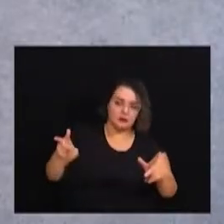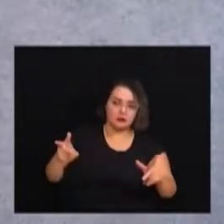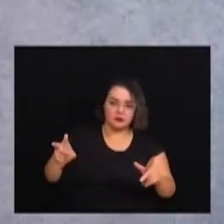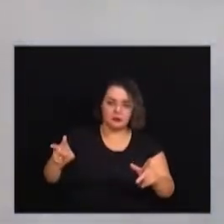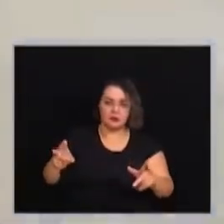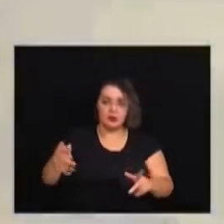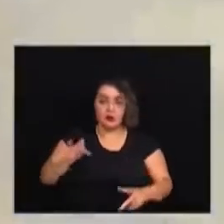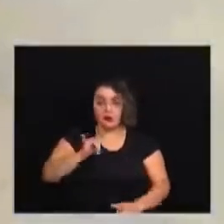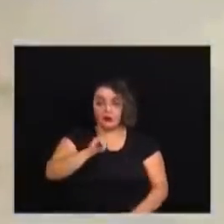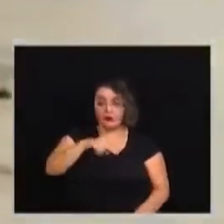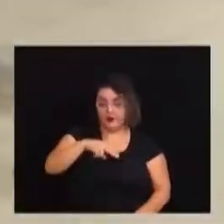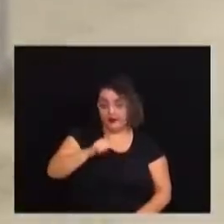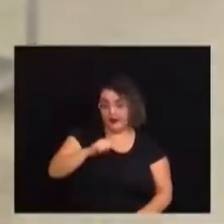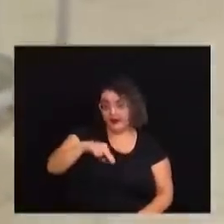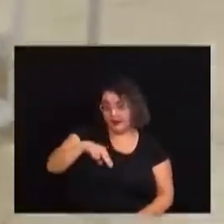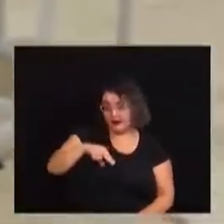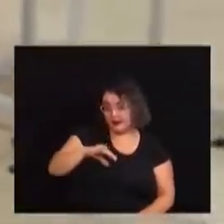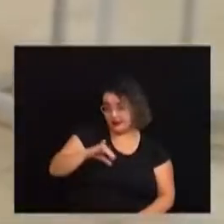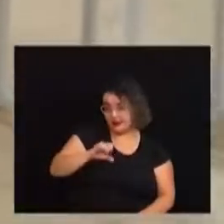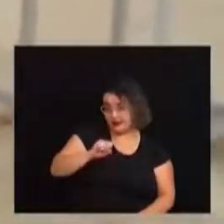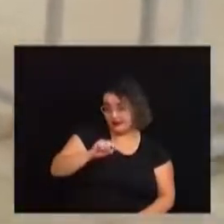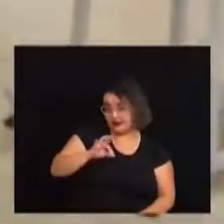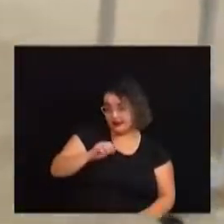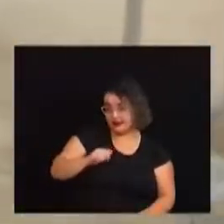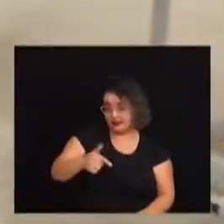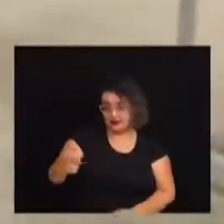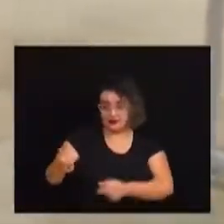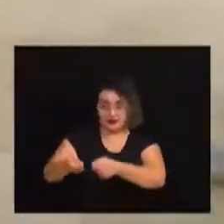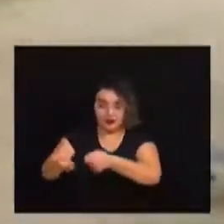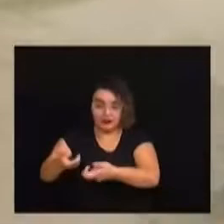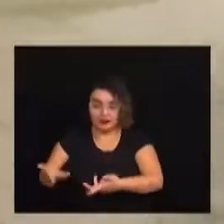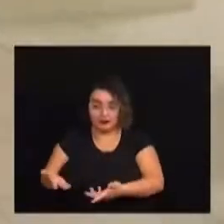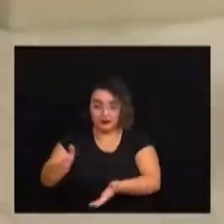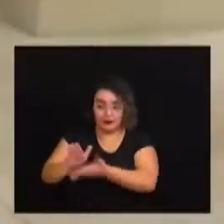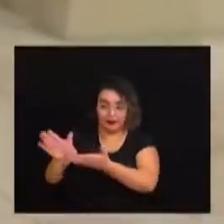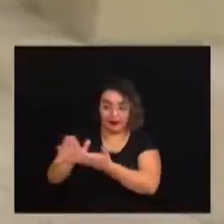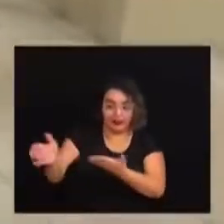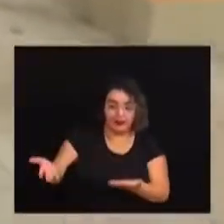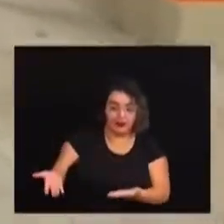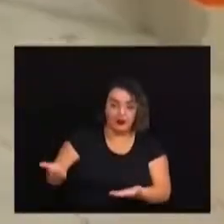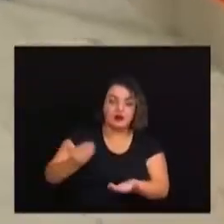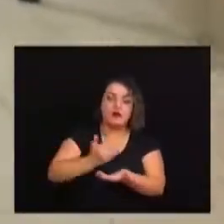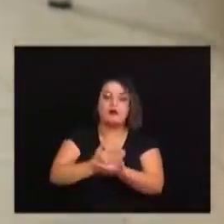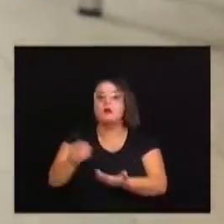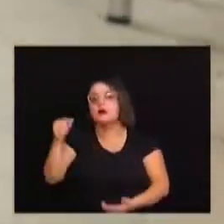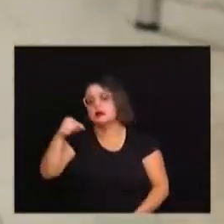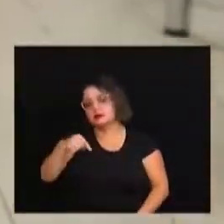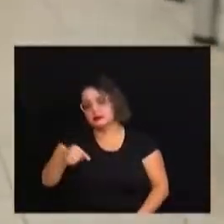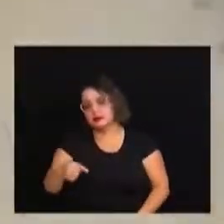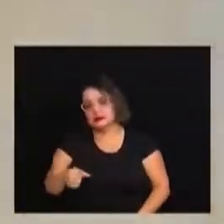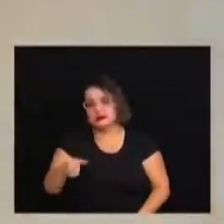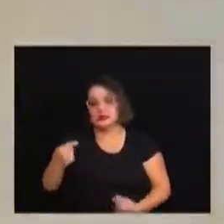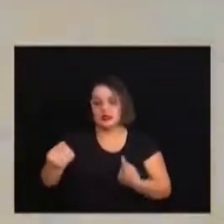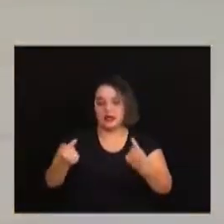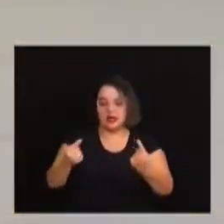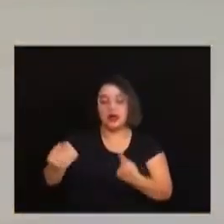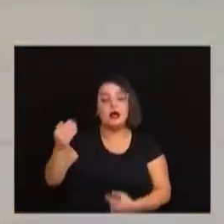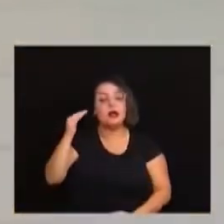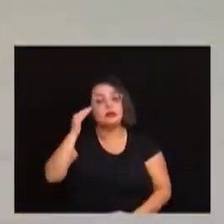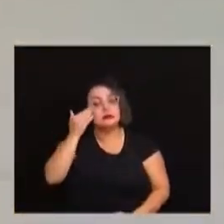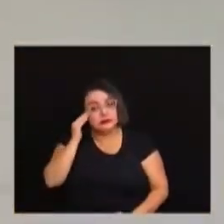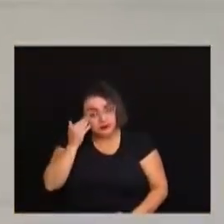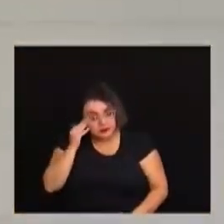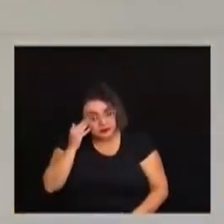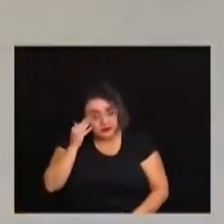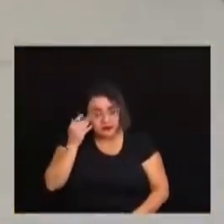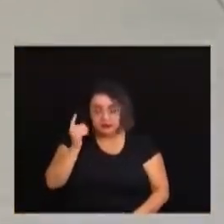repente, entre um financista e um gastador, e um descontrolado, começa aí a questão. Cada um entende